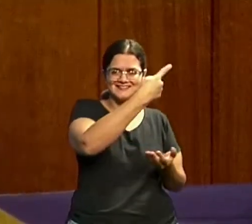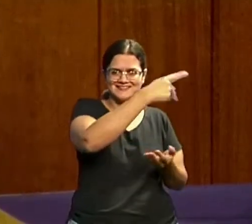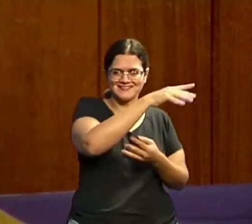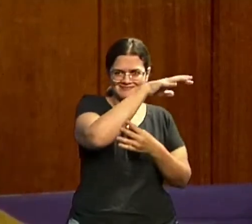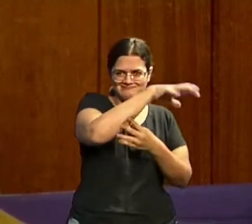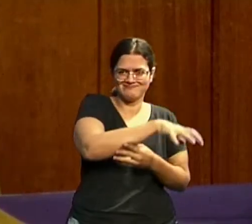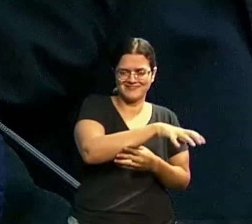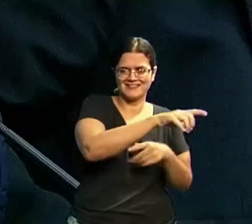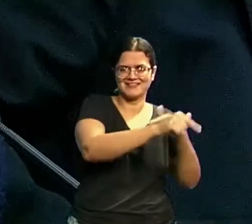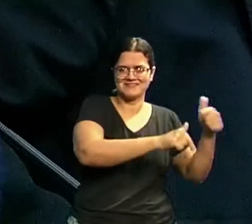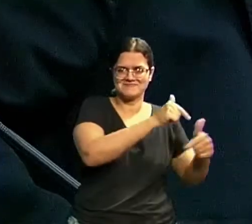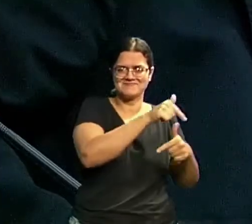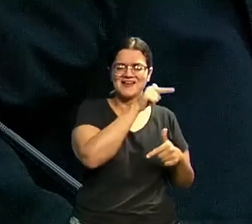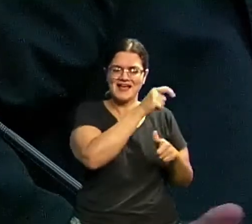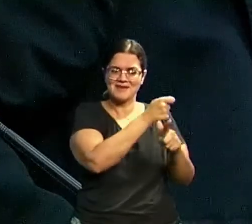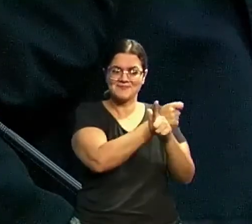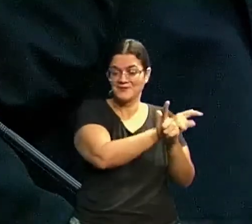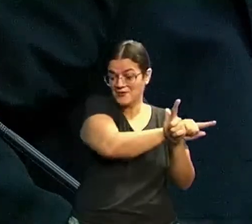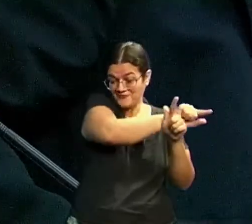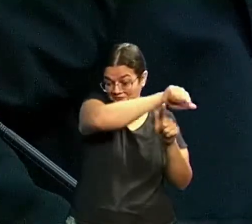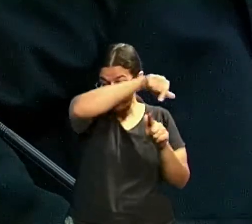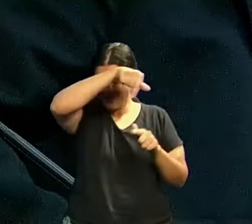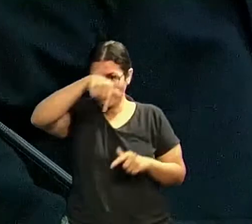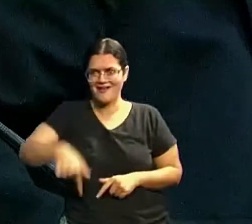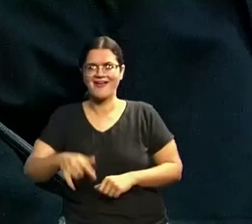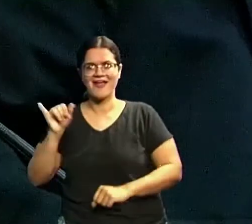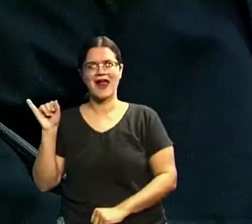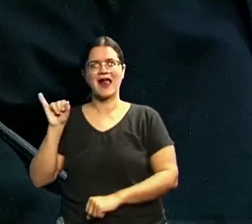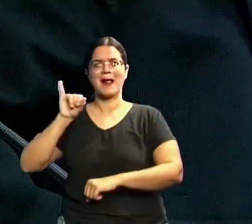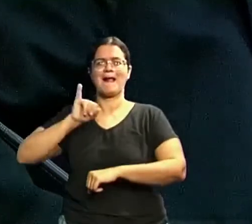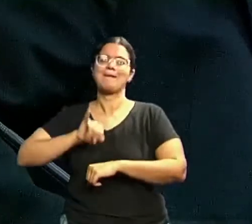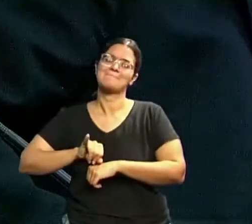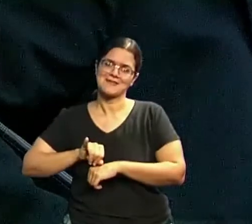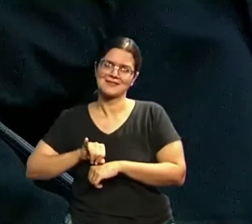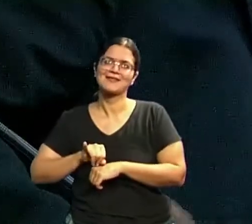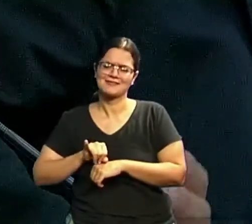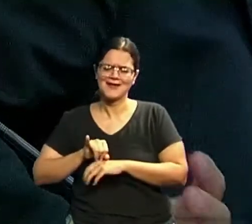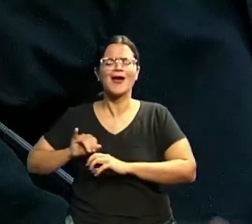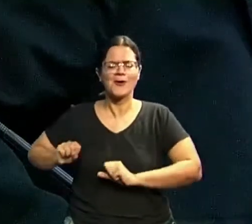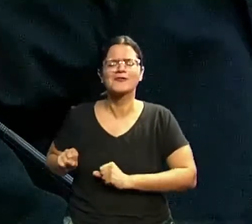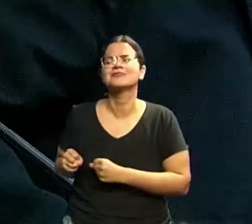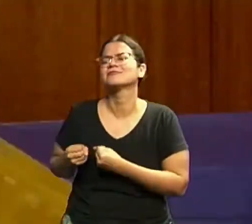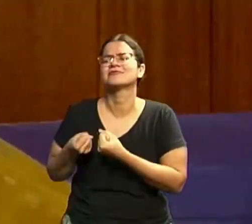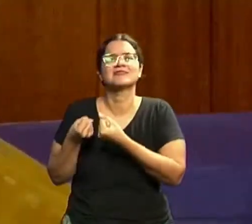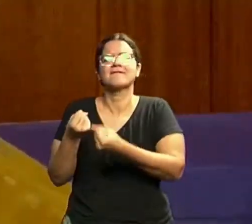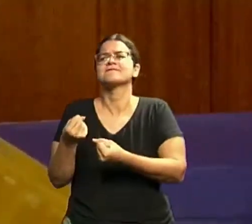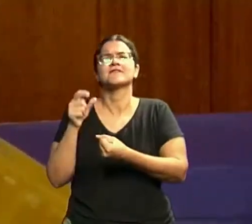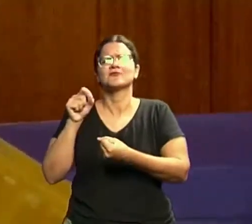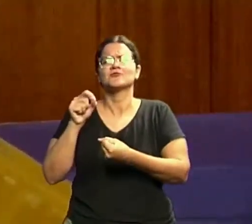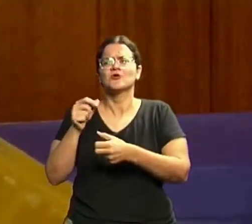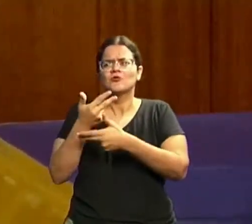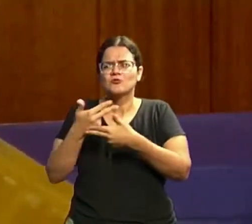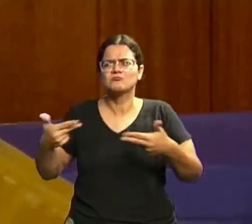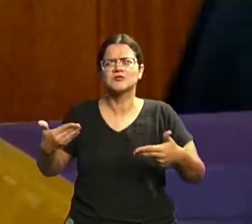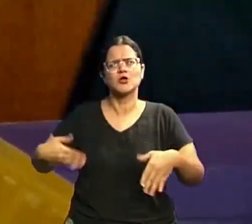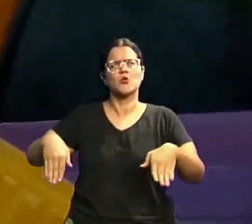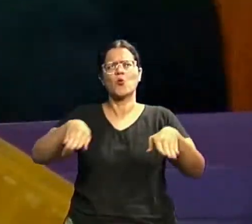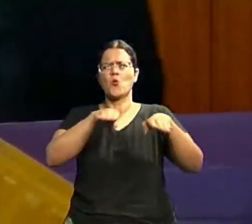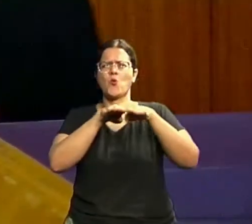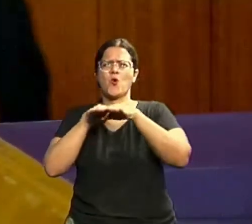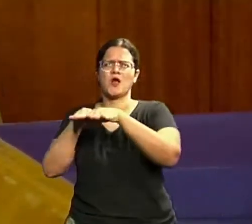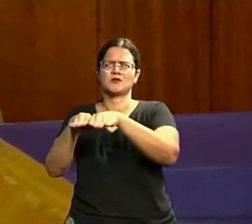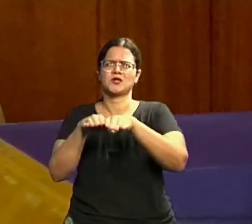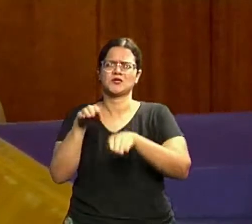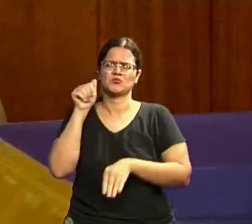jurisdicional legislativo de Aparecida e veio parar na capital para defender uma bandeira da igualdade